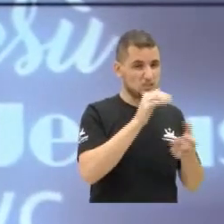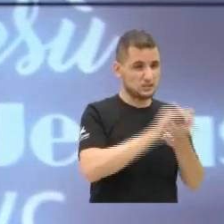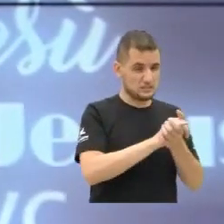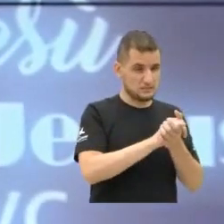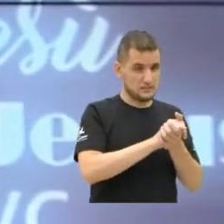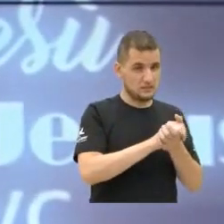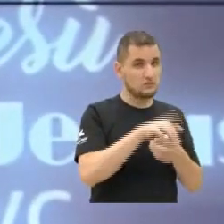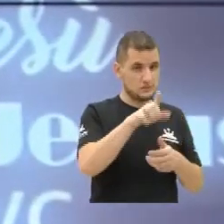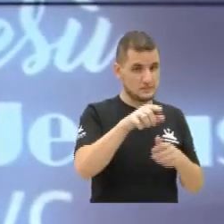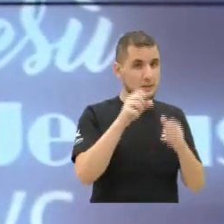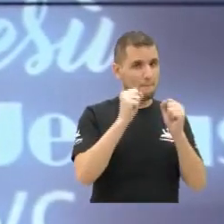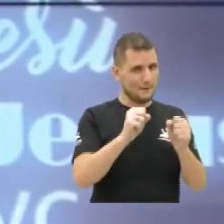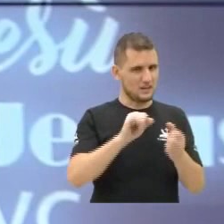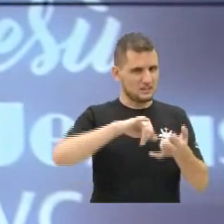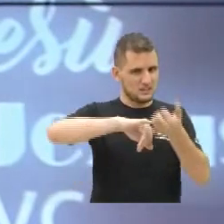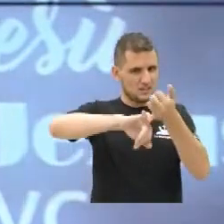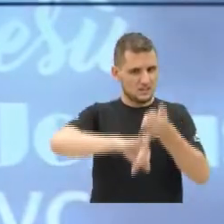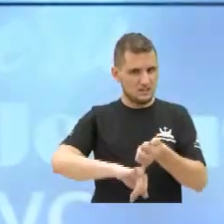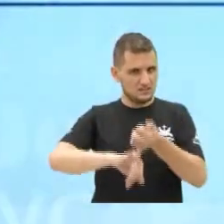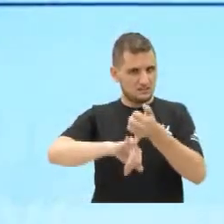de outras coisas.